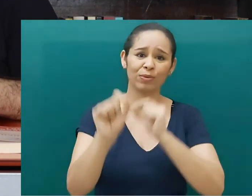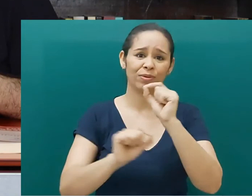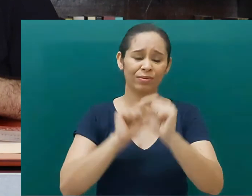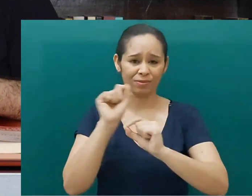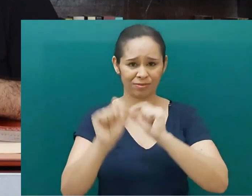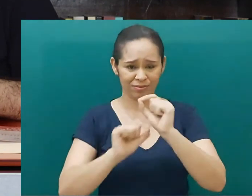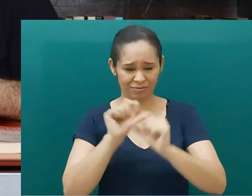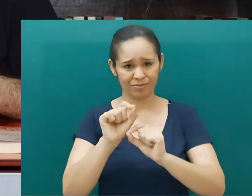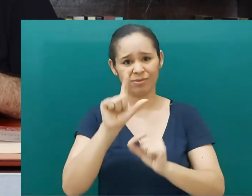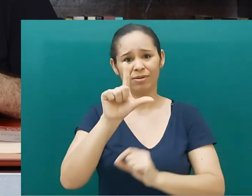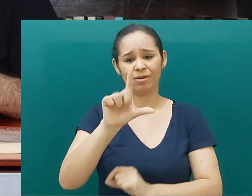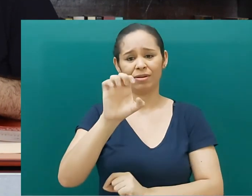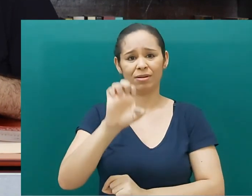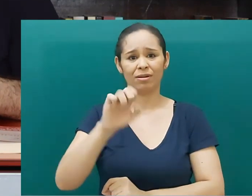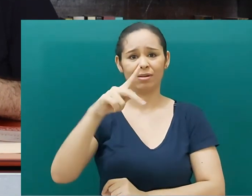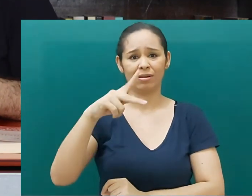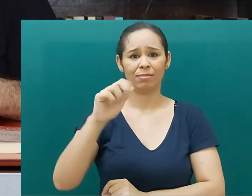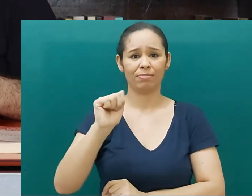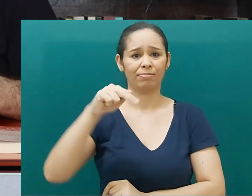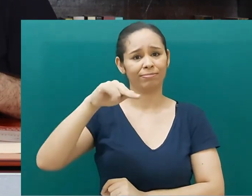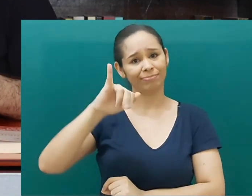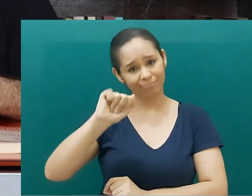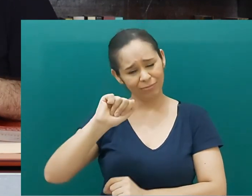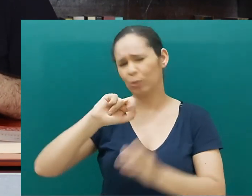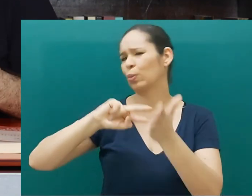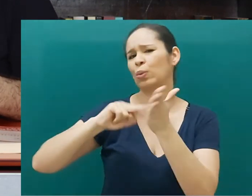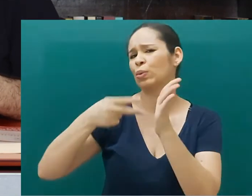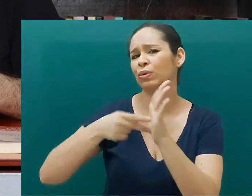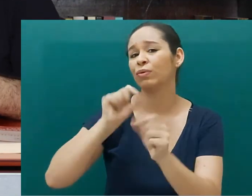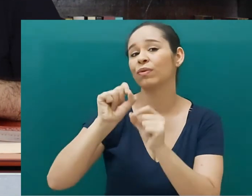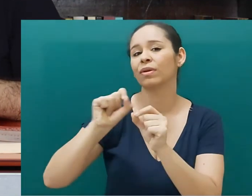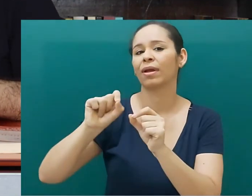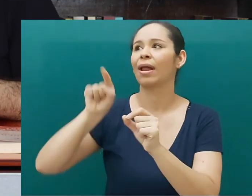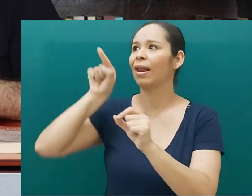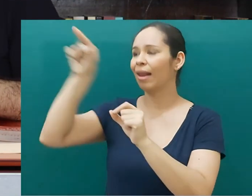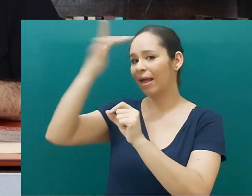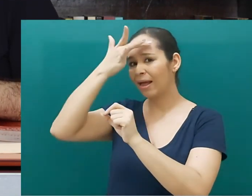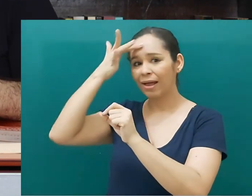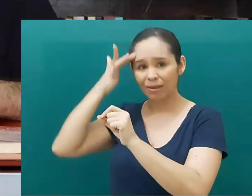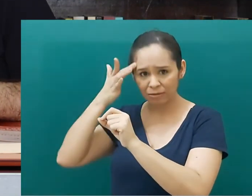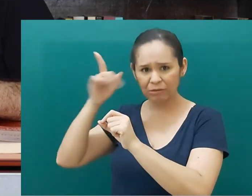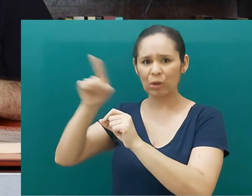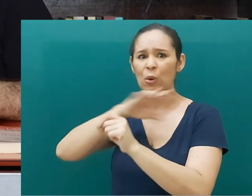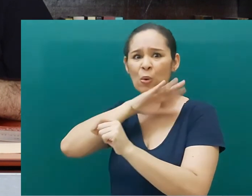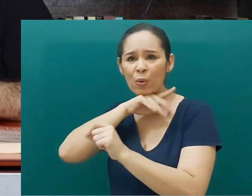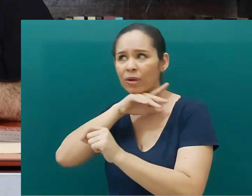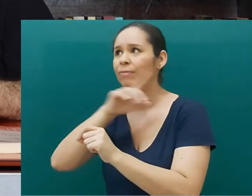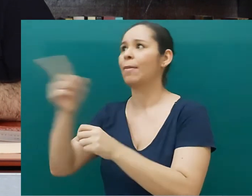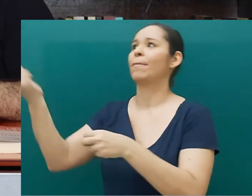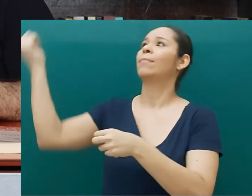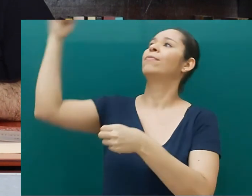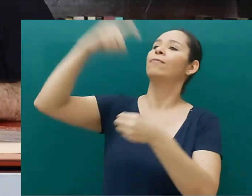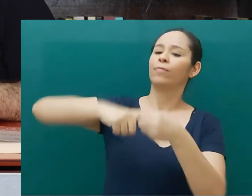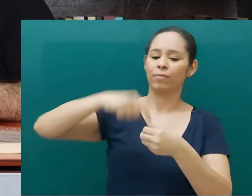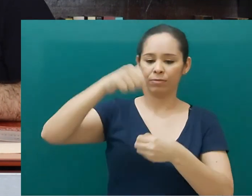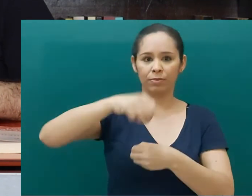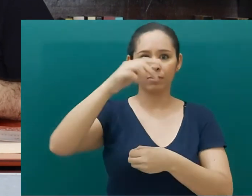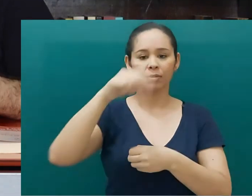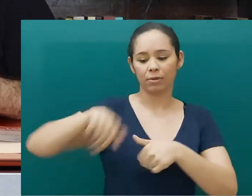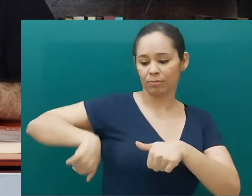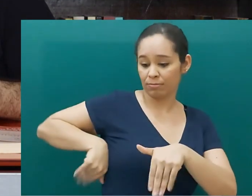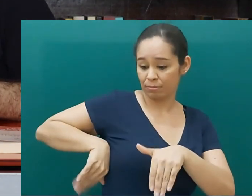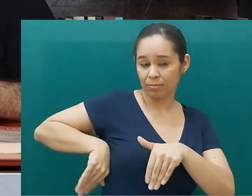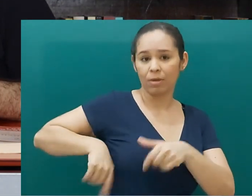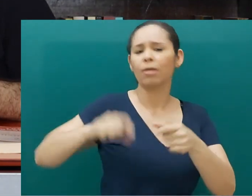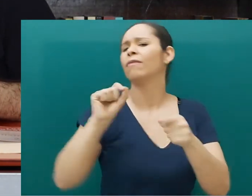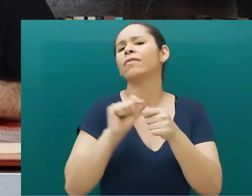les bagnes en Guyane, ou seja, a prisão dos forçados, que durou até 1946, uma